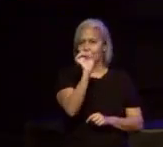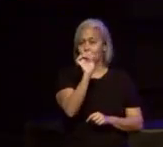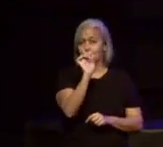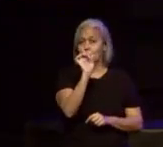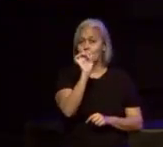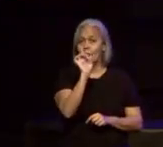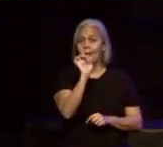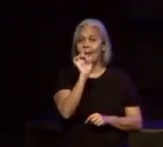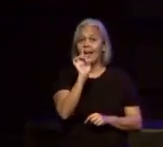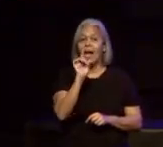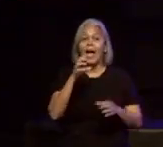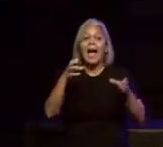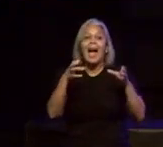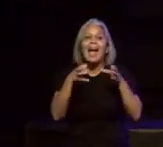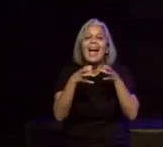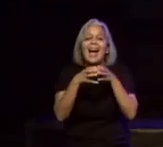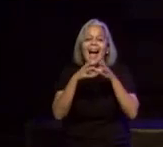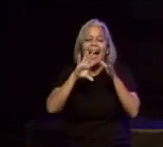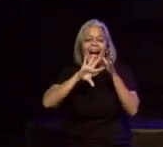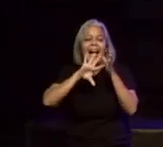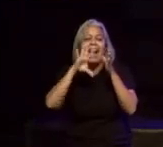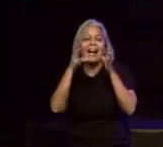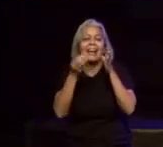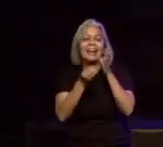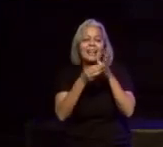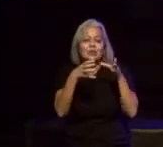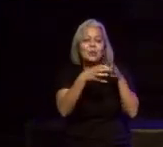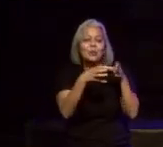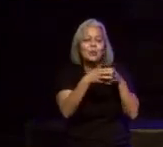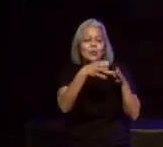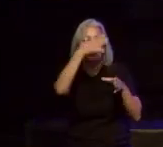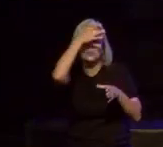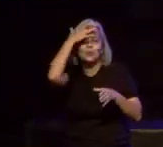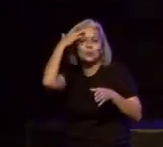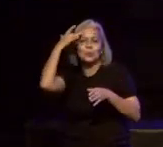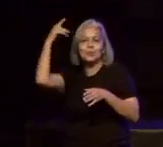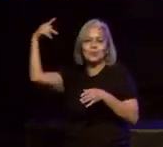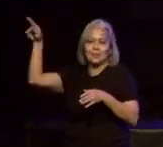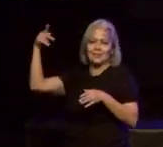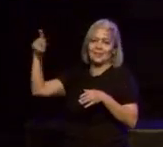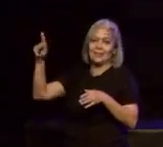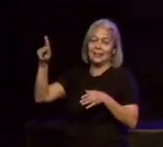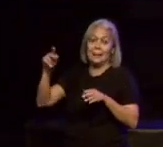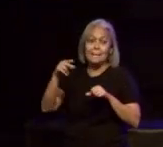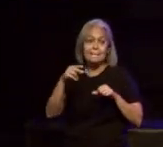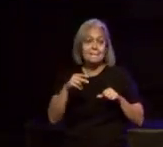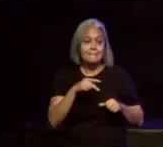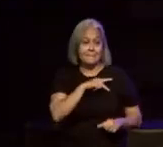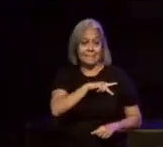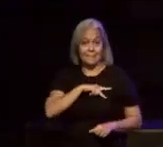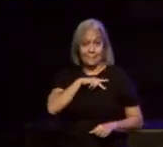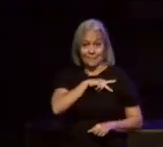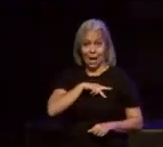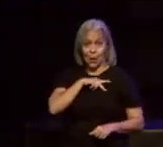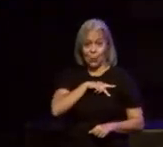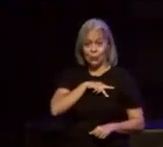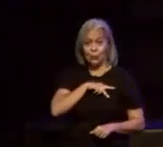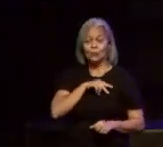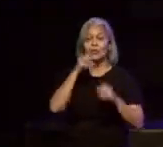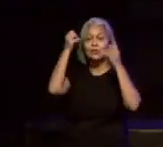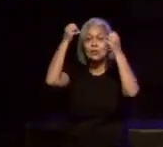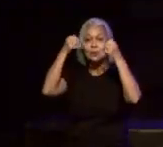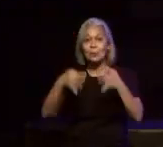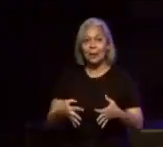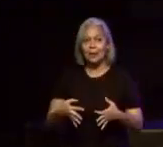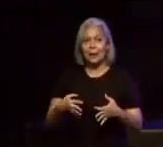sua eclésia, a sua igreja. Paulo vai explicar isso de uma maneira muito interessante, que até hoje a gente consegue entender